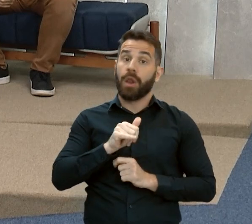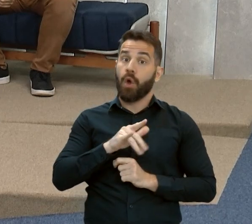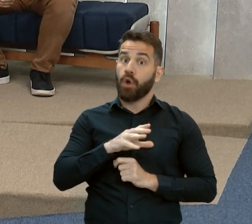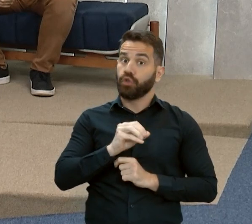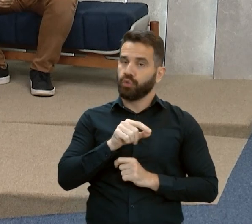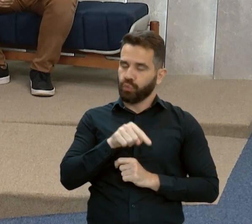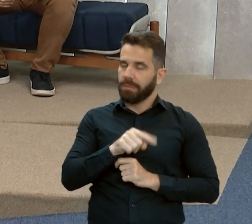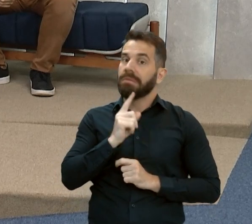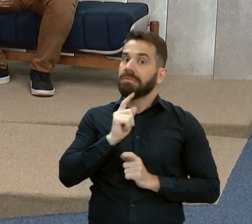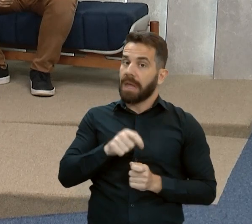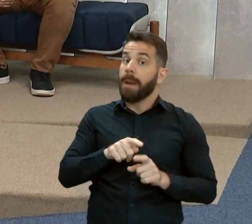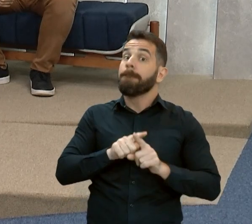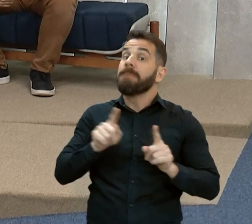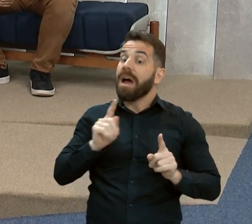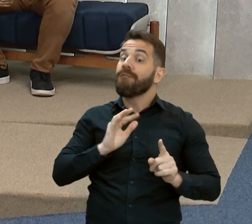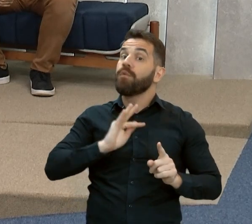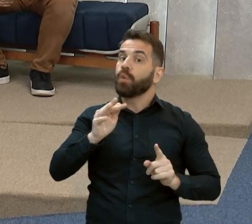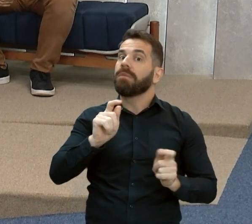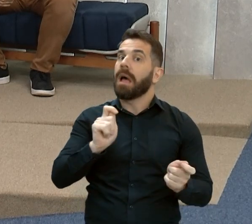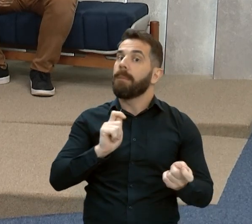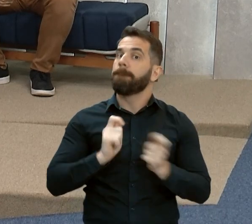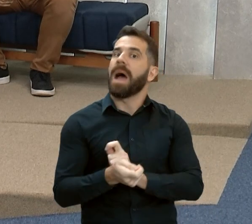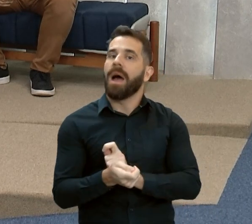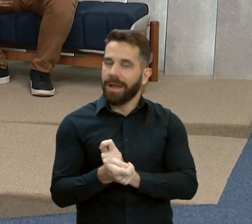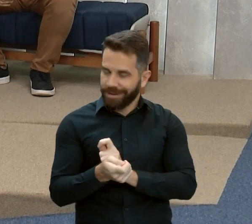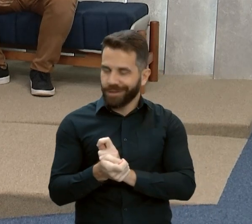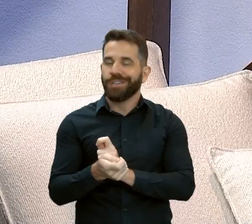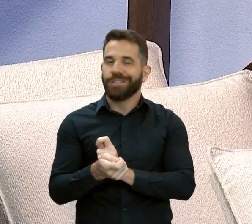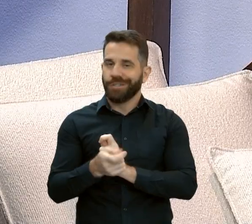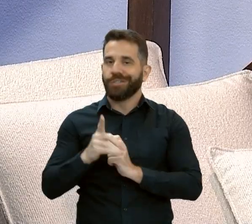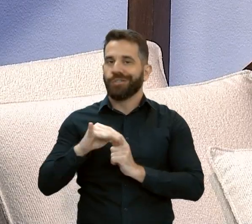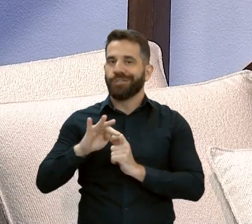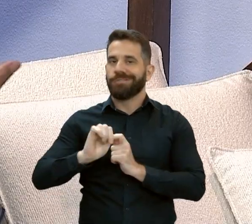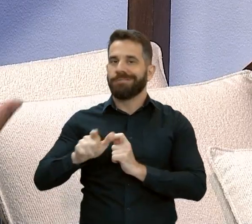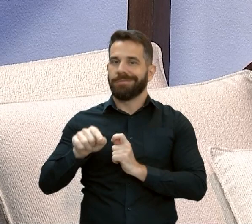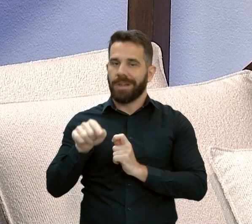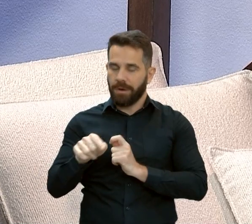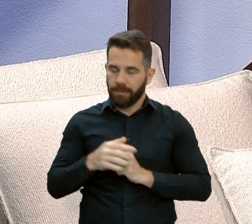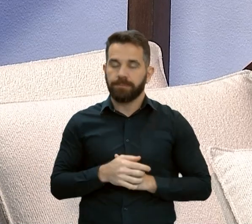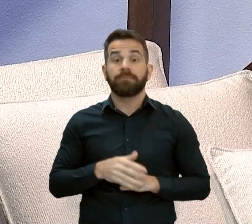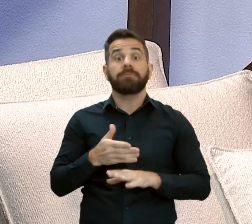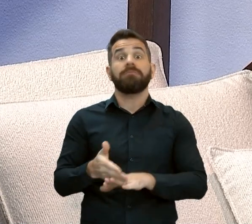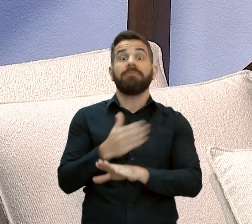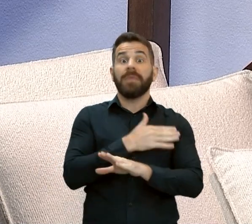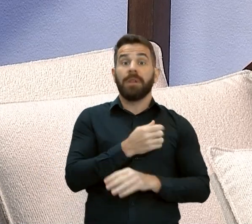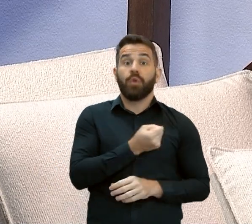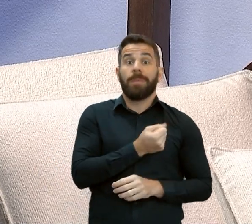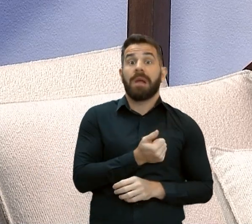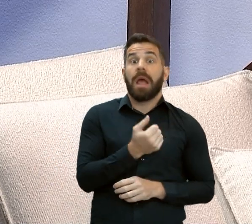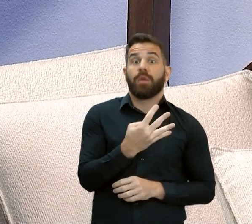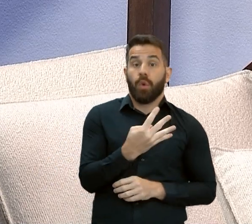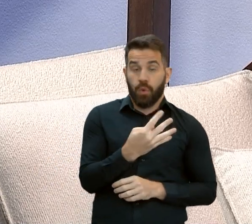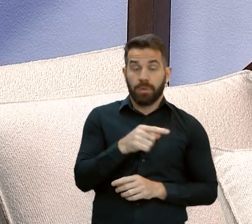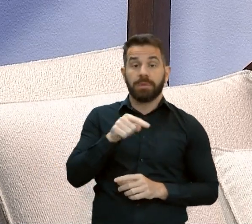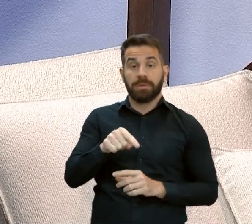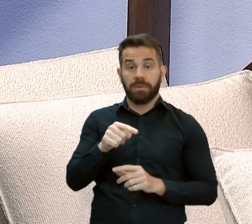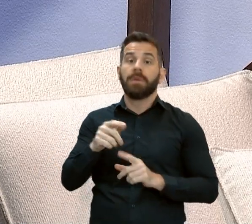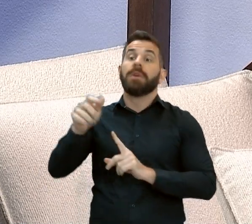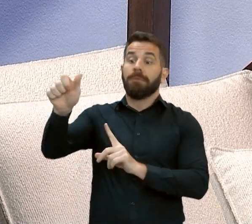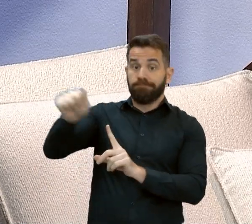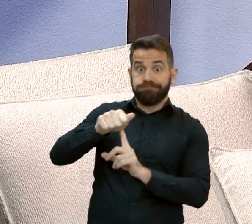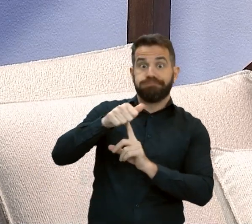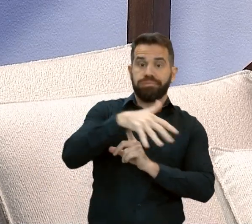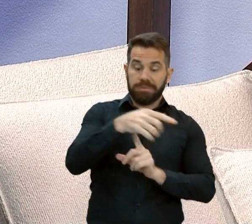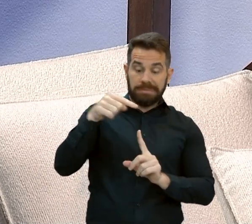14, nós compramos um novo digital do canal 15 e mandamos ele para o fabricante para digitalizar